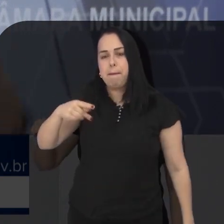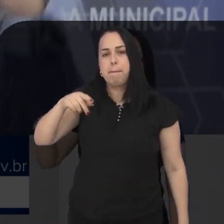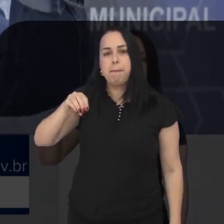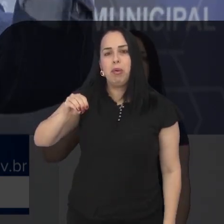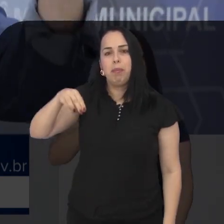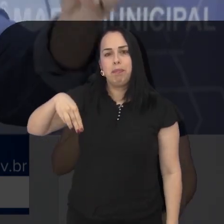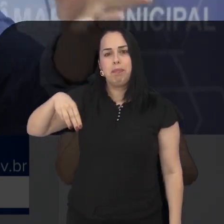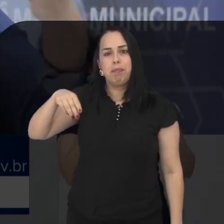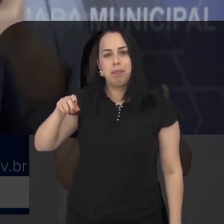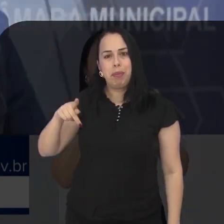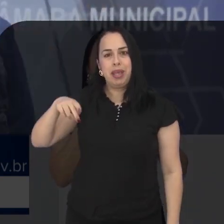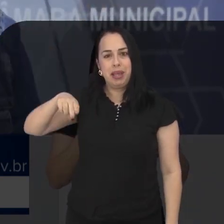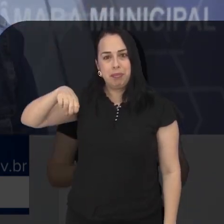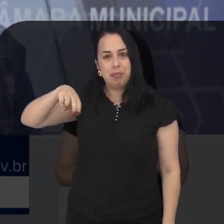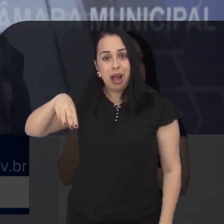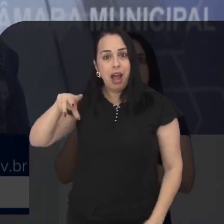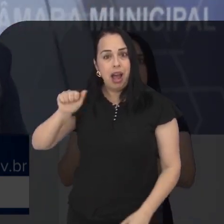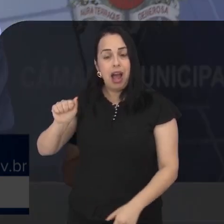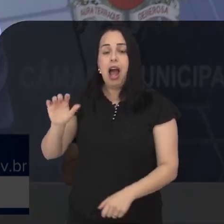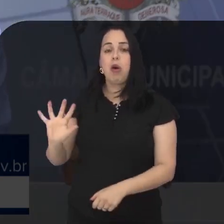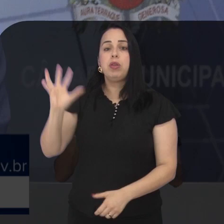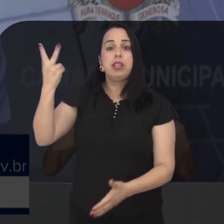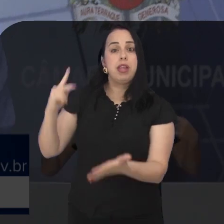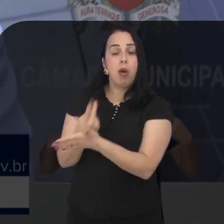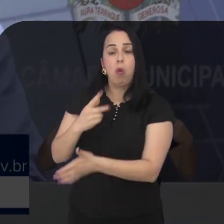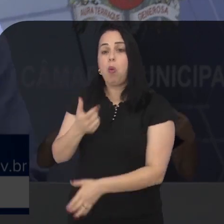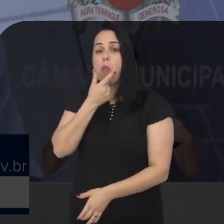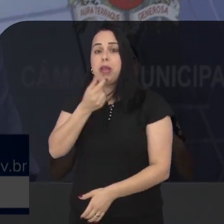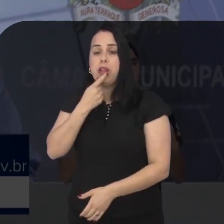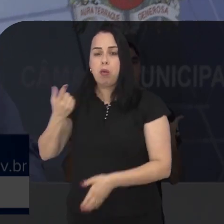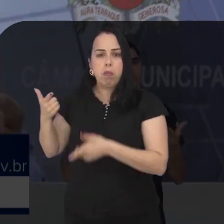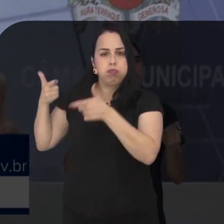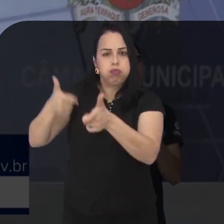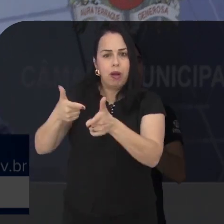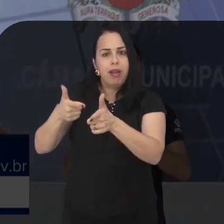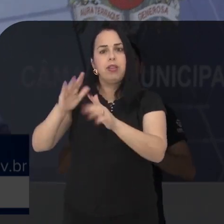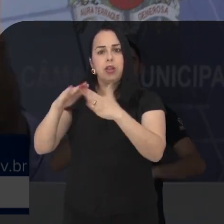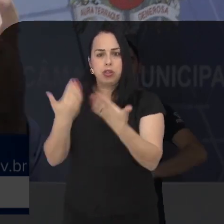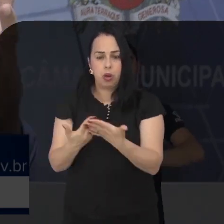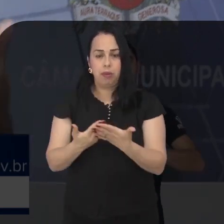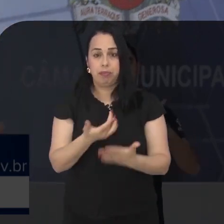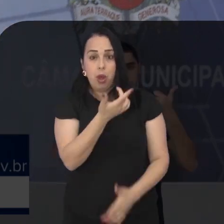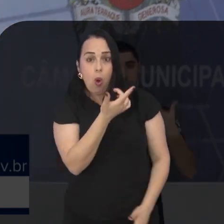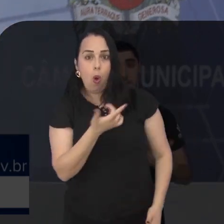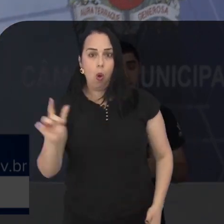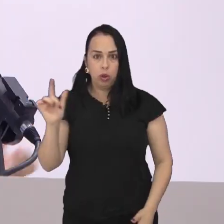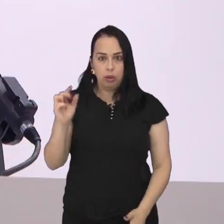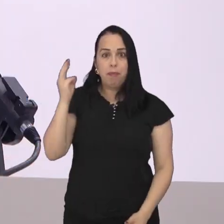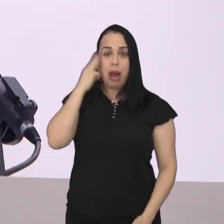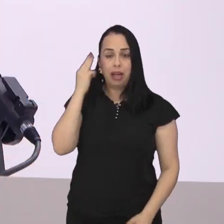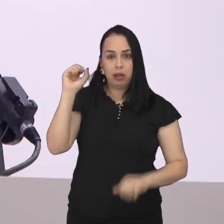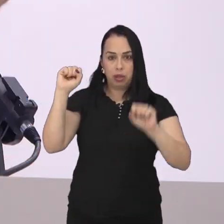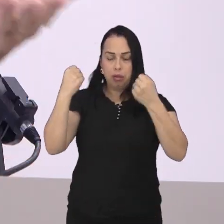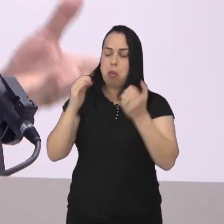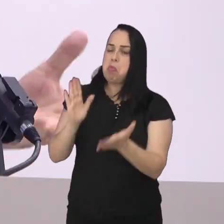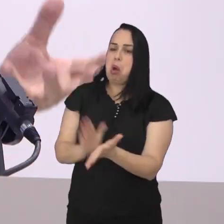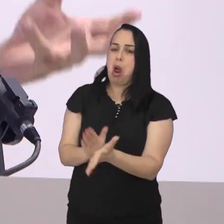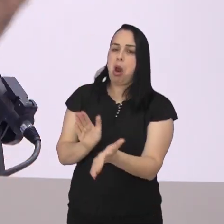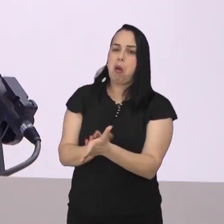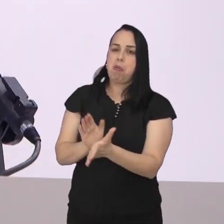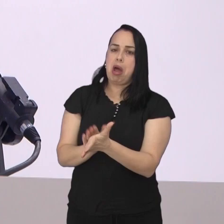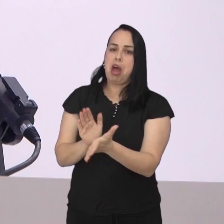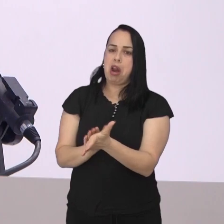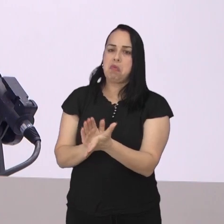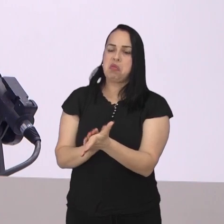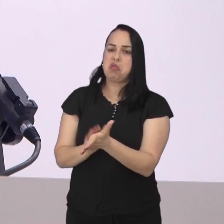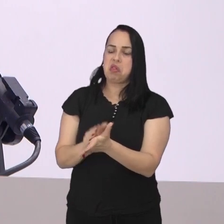escola que culminou na morte de uma aluna. Outro parlamentar a usar a tribuna foi Marcão da Academia. Ele parabenizou São José